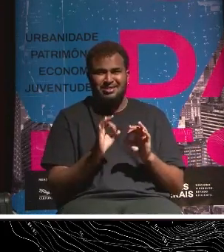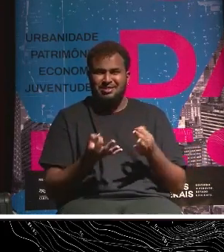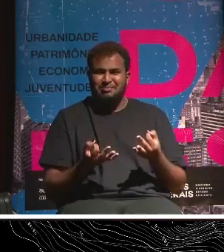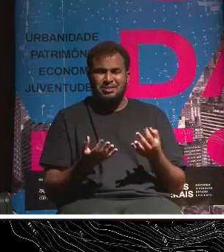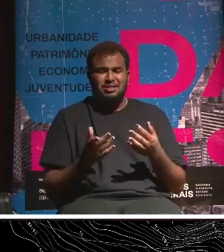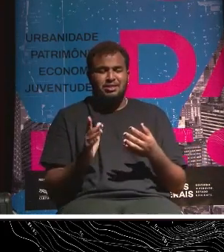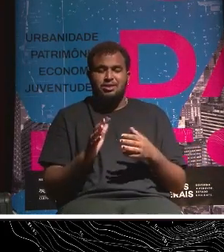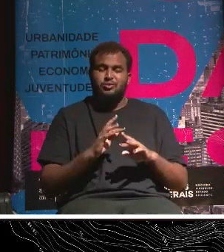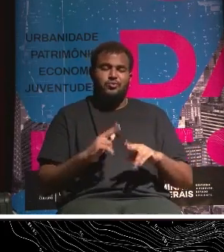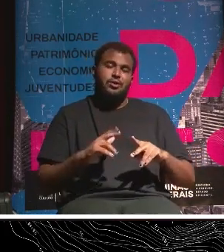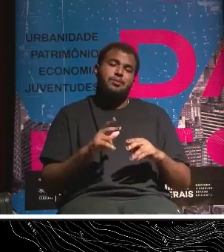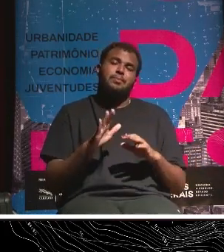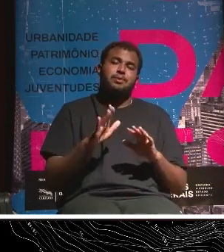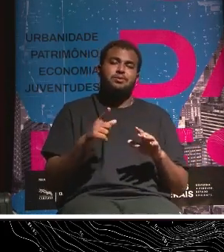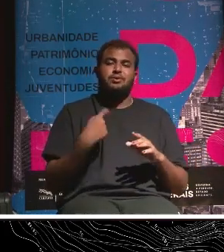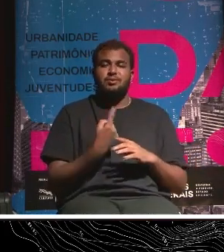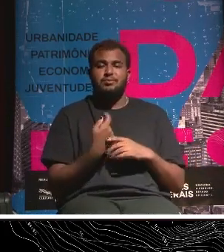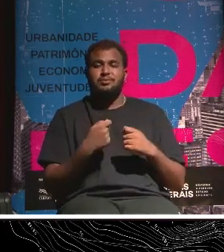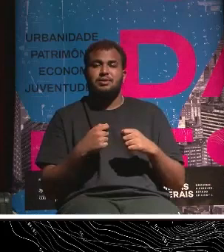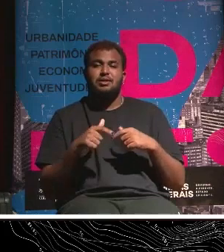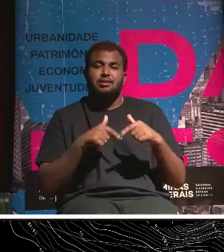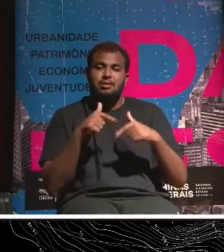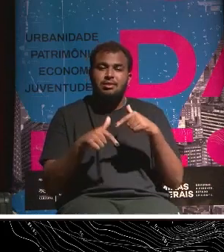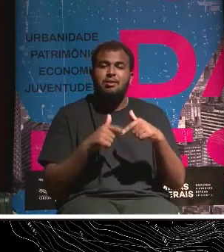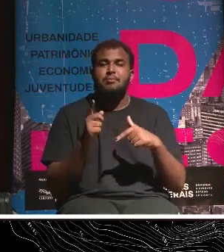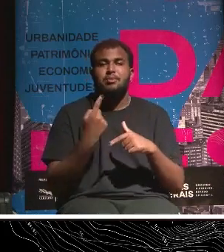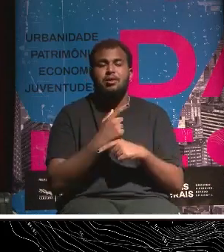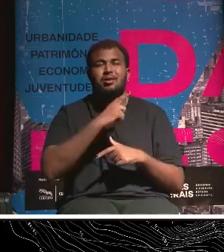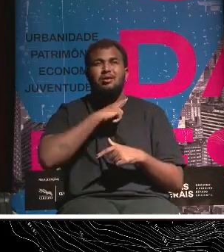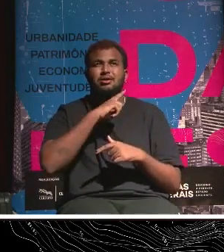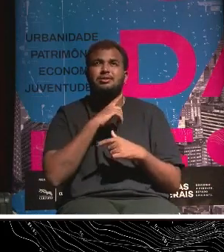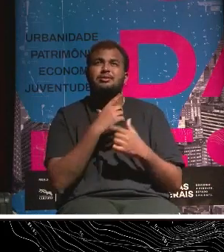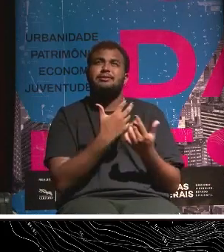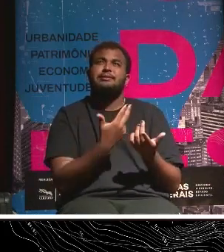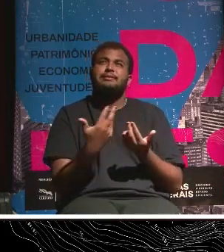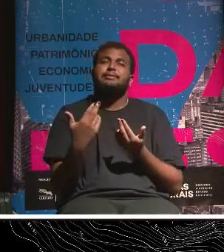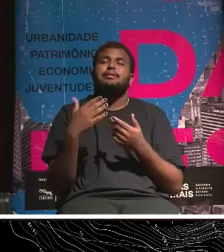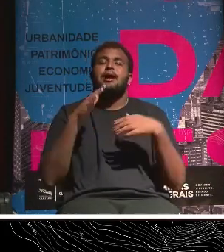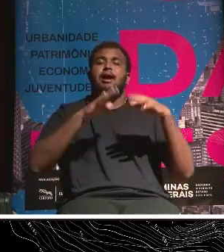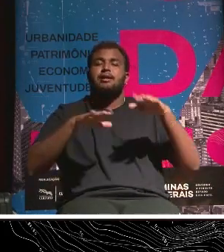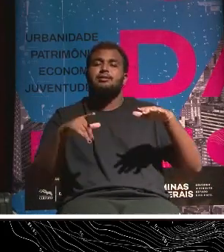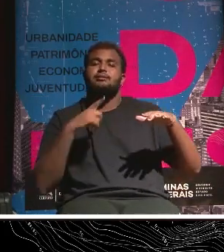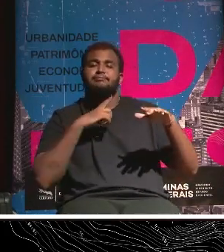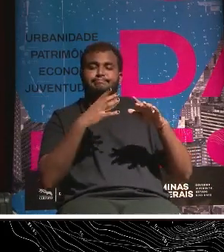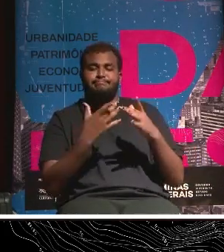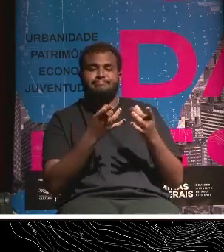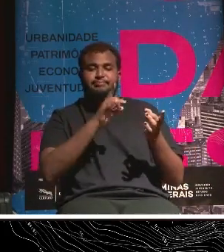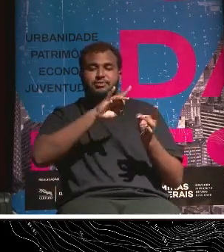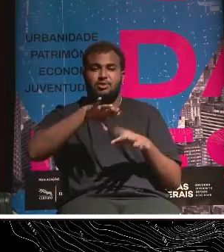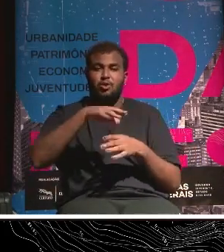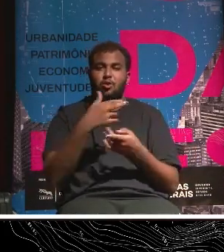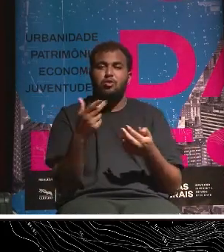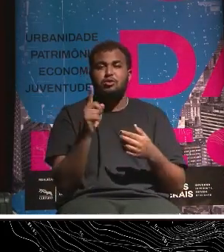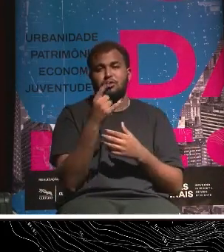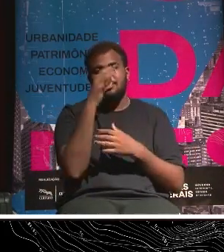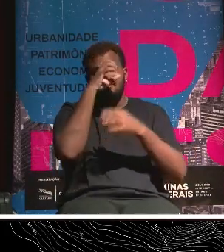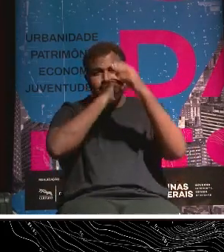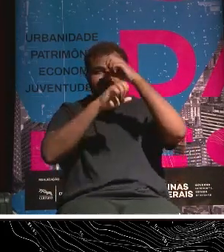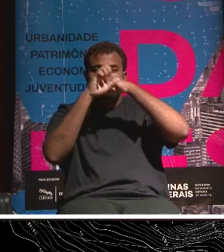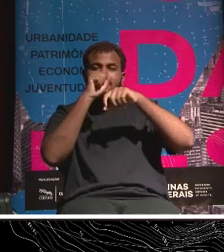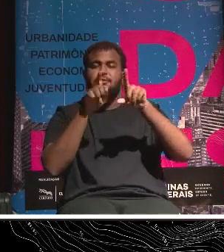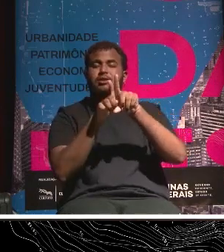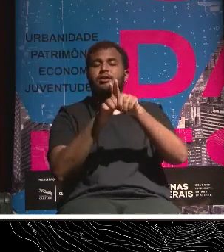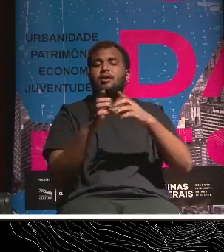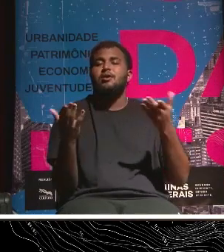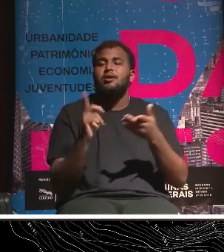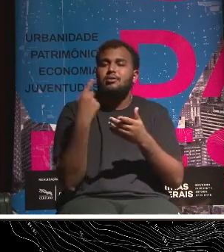porque temos que trabalhar, temos que despir várias, e às vezes colocar de lado várias coisas que nós aprendemos como prática, e que